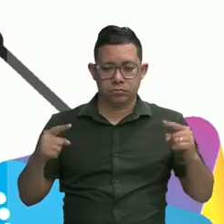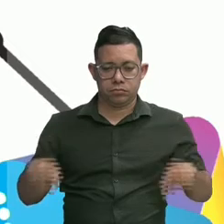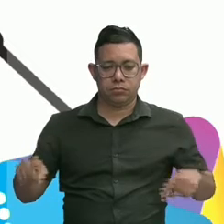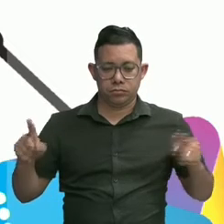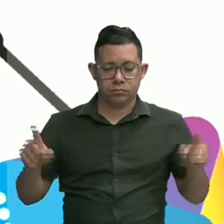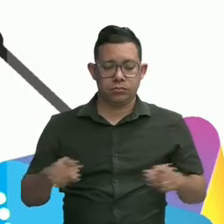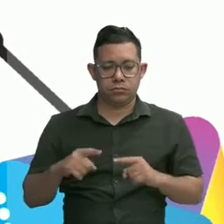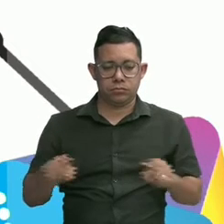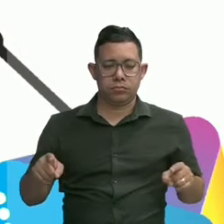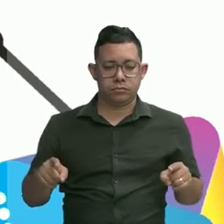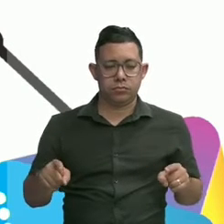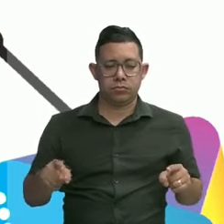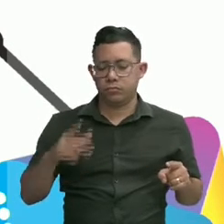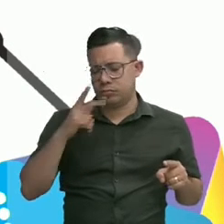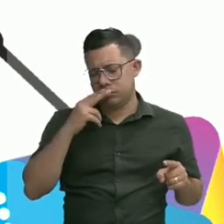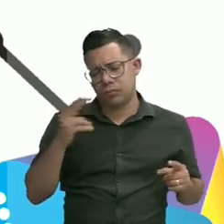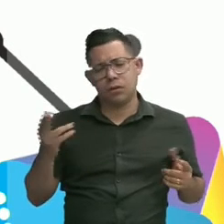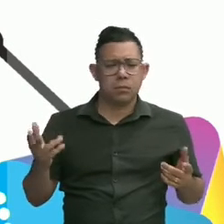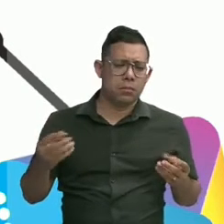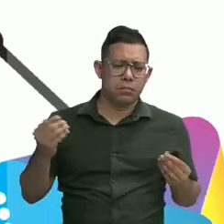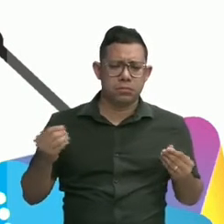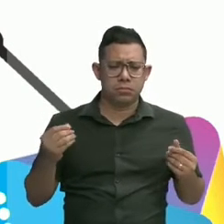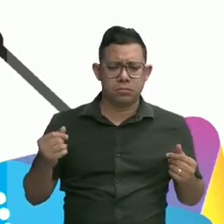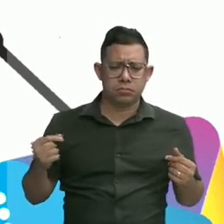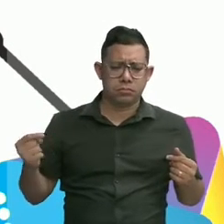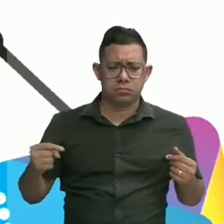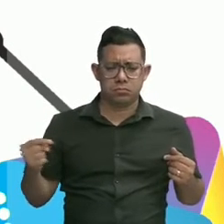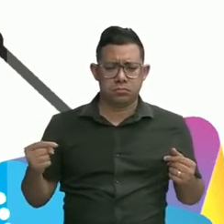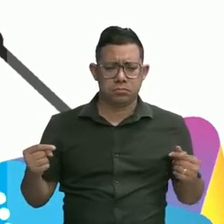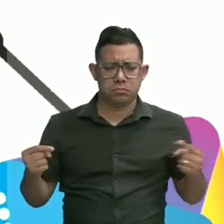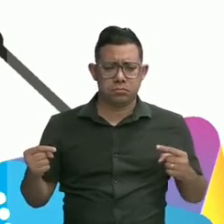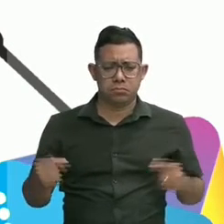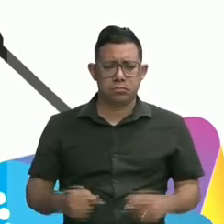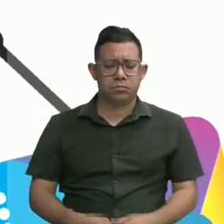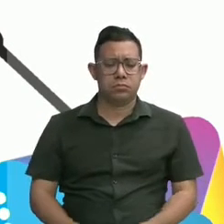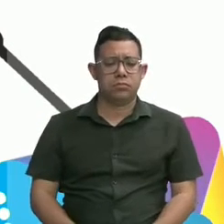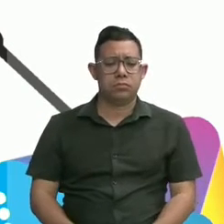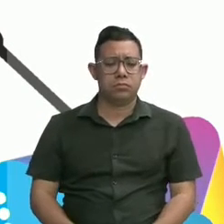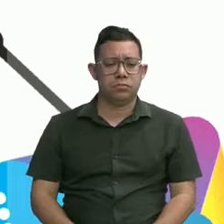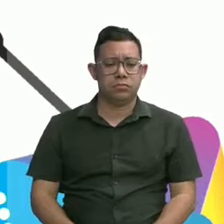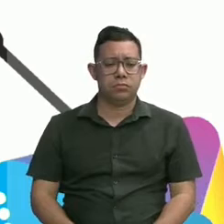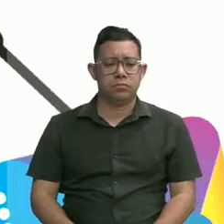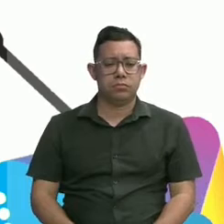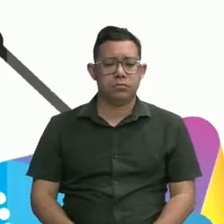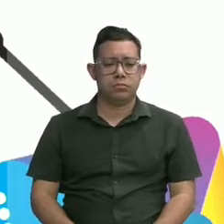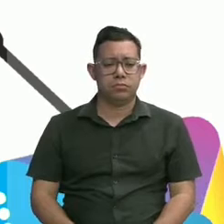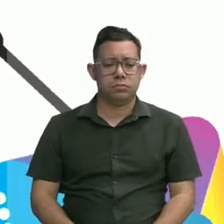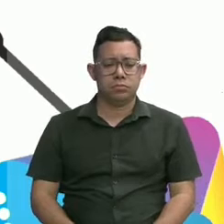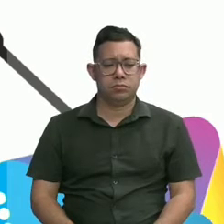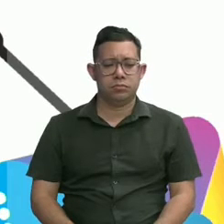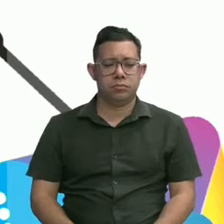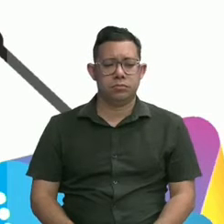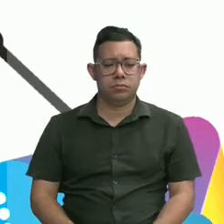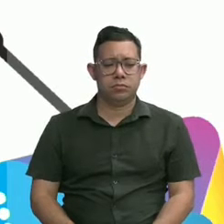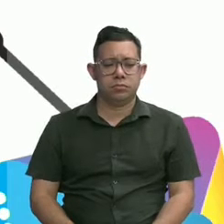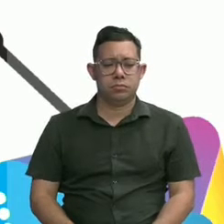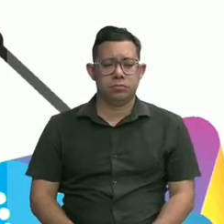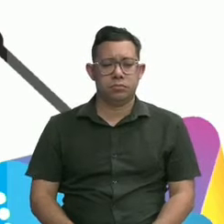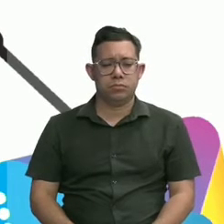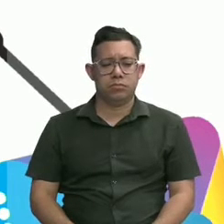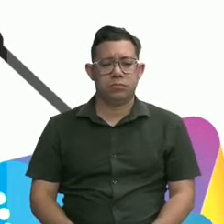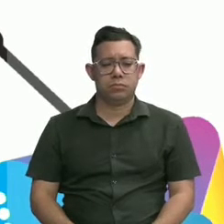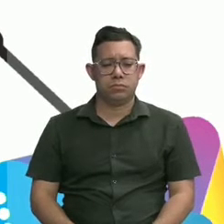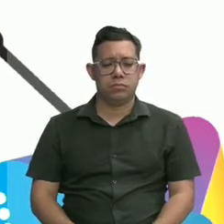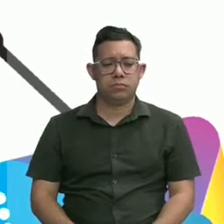gente pode né É como se falasse assim multiplicar por menos um dos dois lados a equação viraria positiva